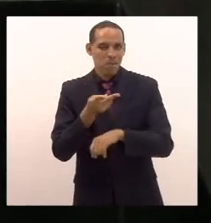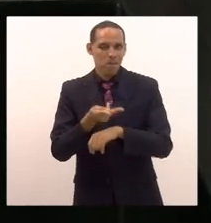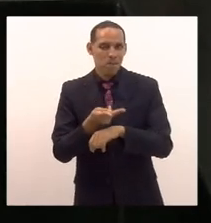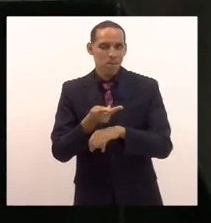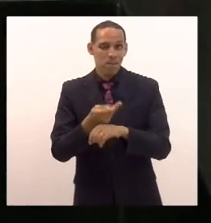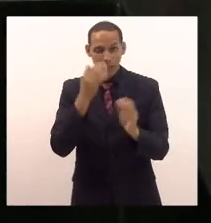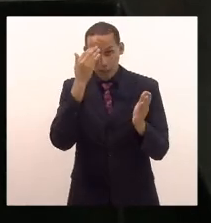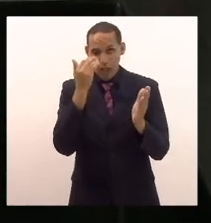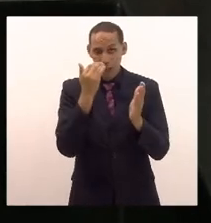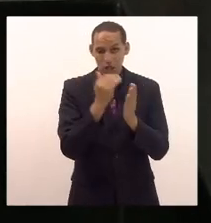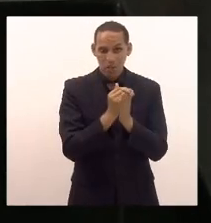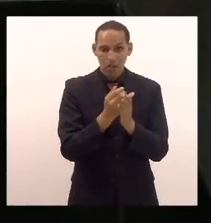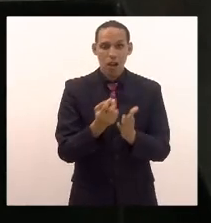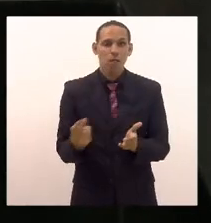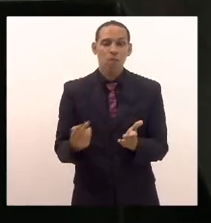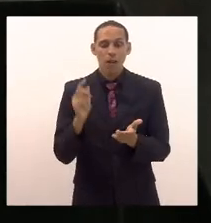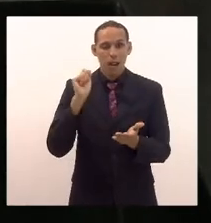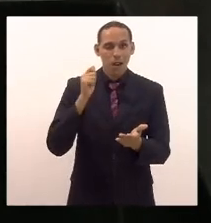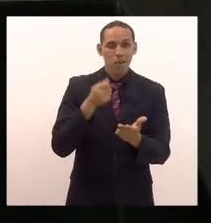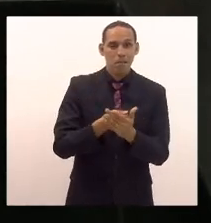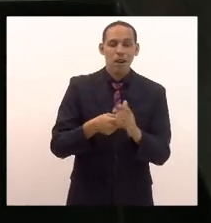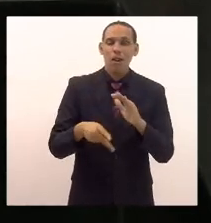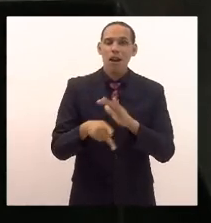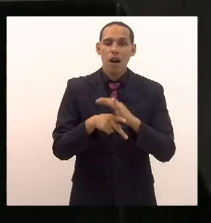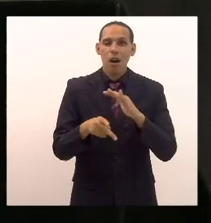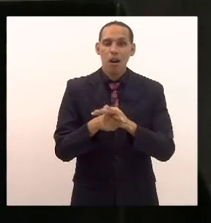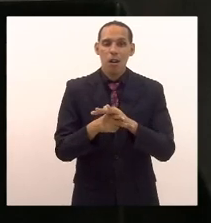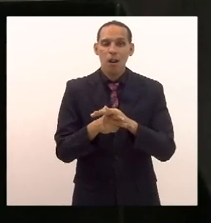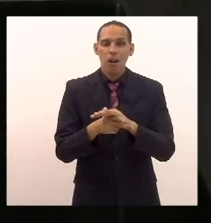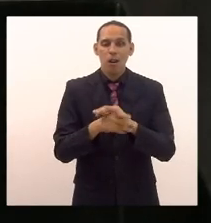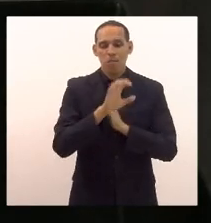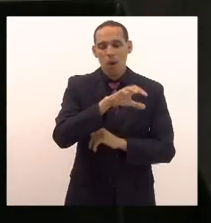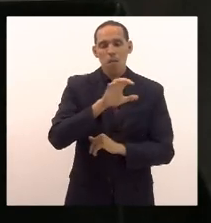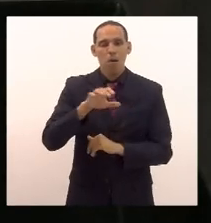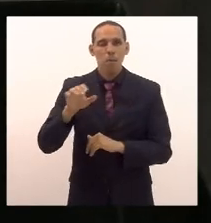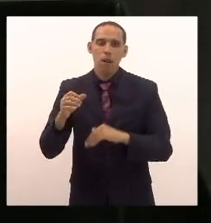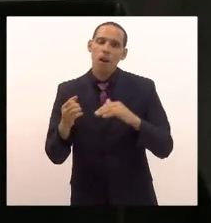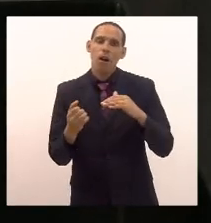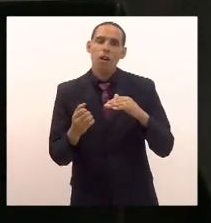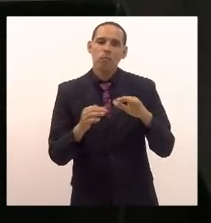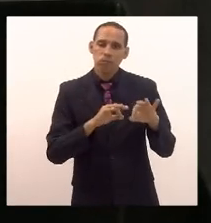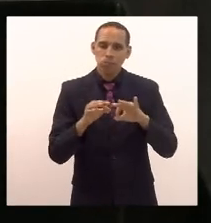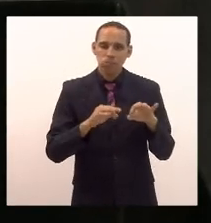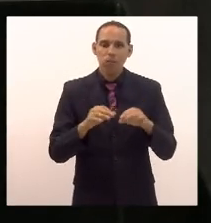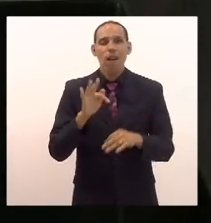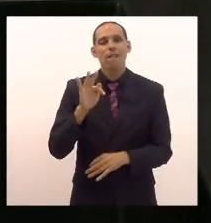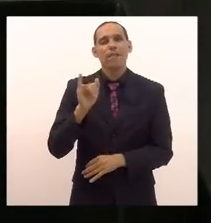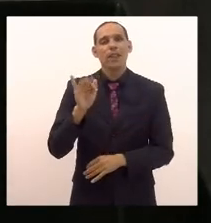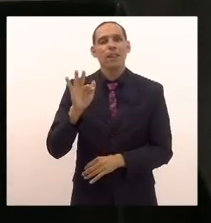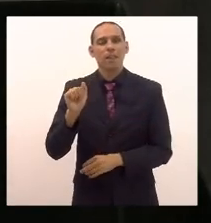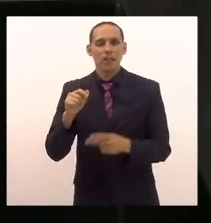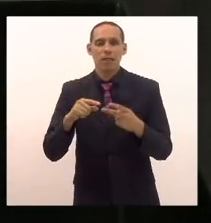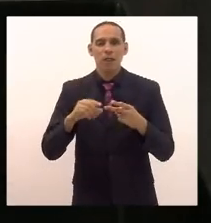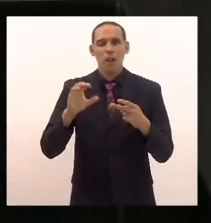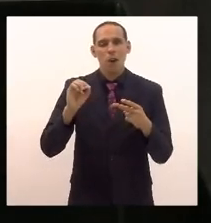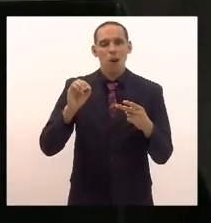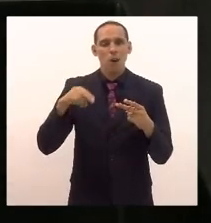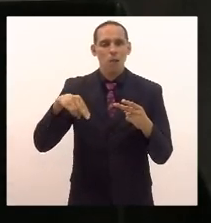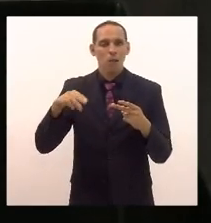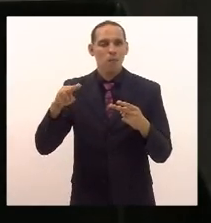respeitando os valores pagos pelas entidades organizadoras como FIFA e Conmebol